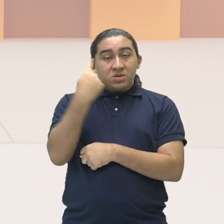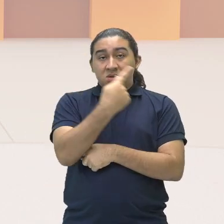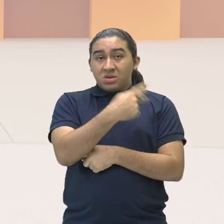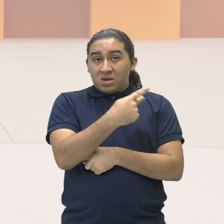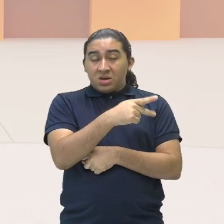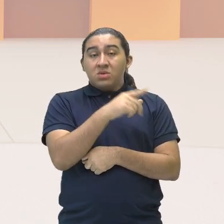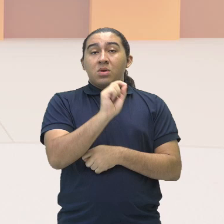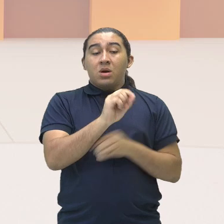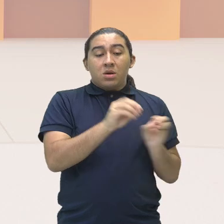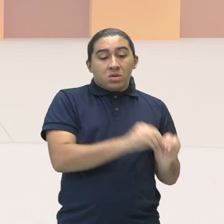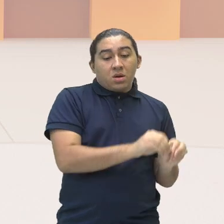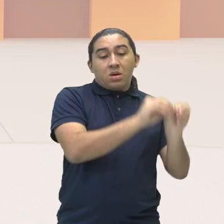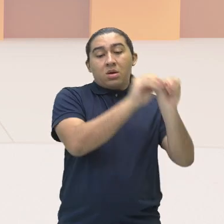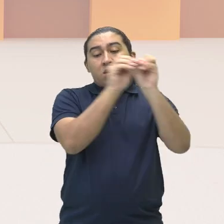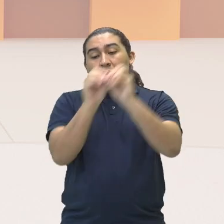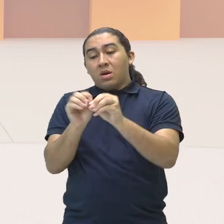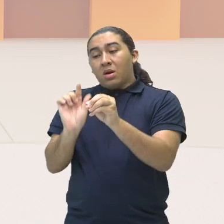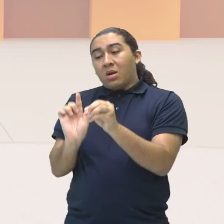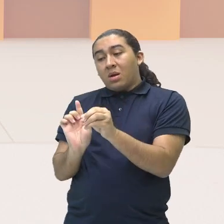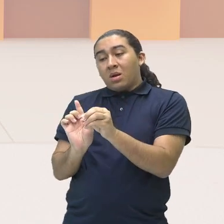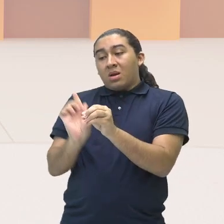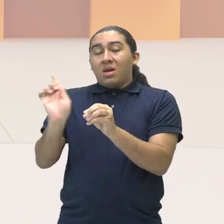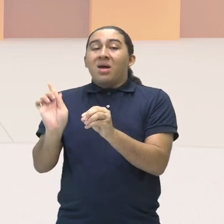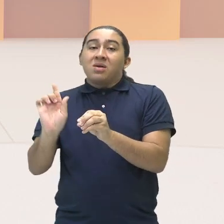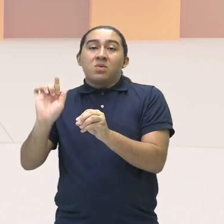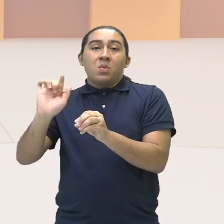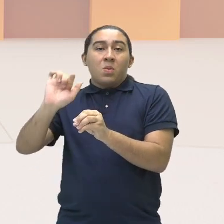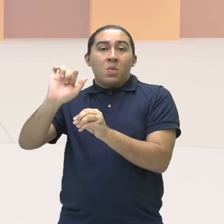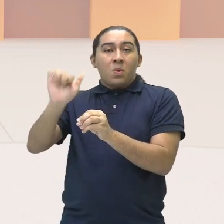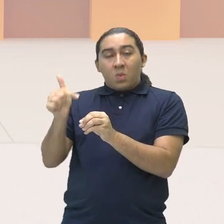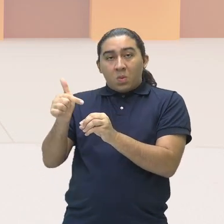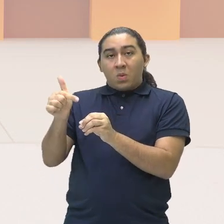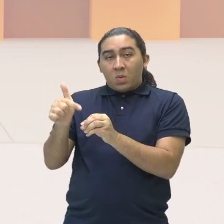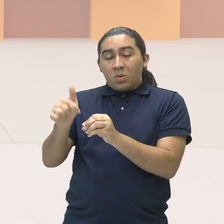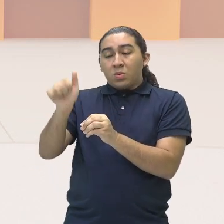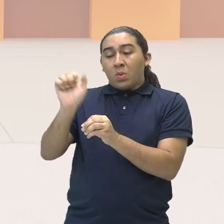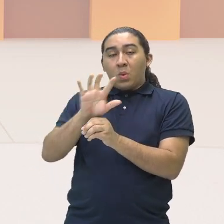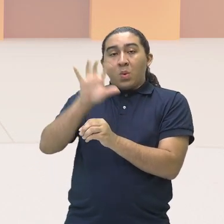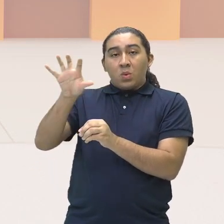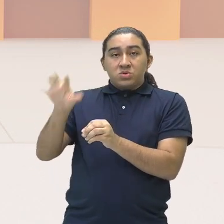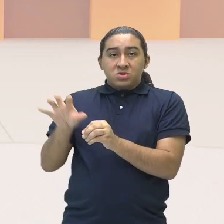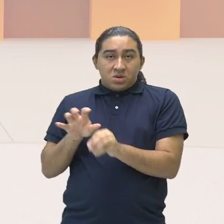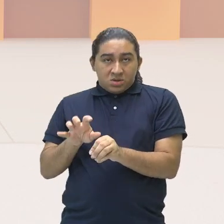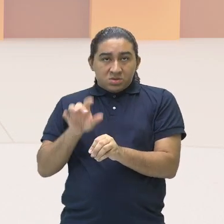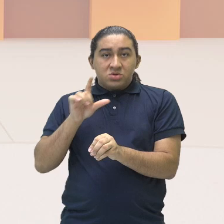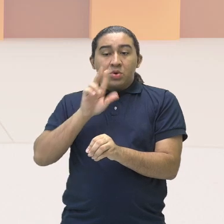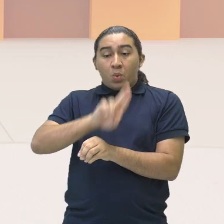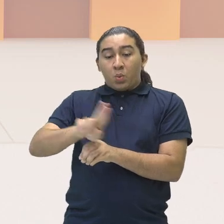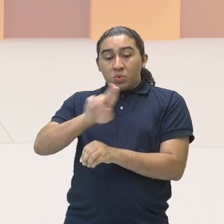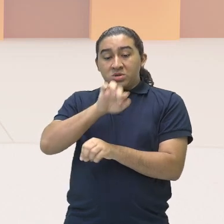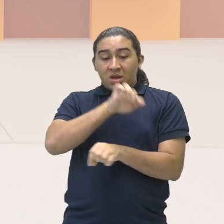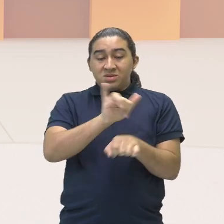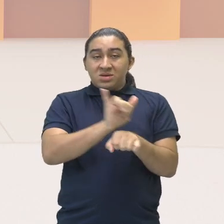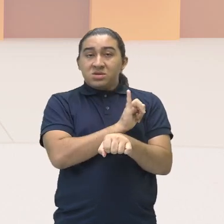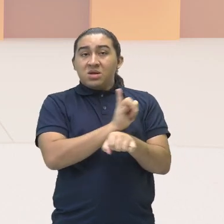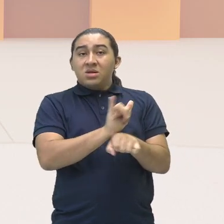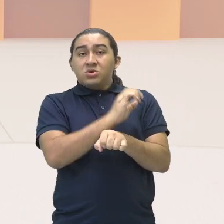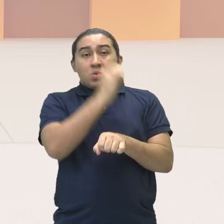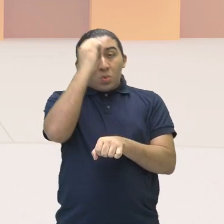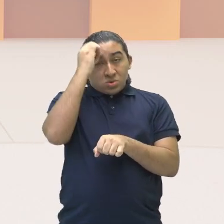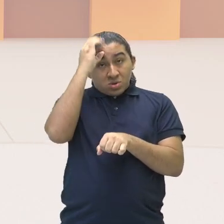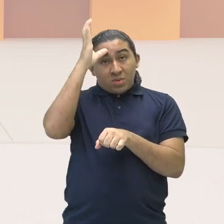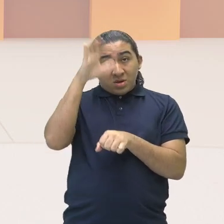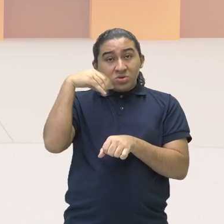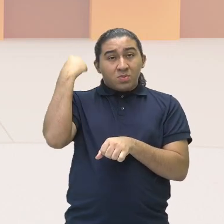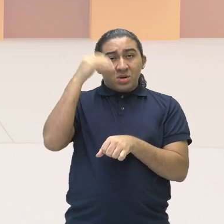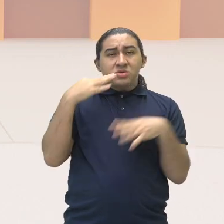no Caribe, como nas Antilhas e no Suriname. Eles levaram tudo que eles conheciam, toda a